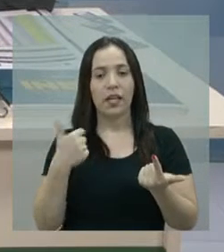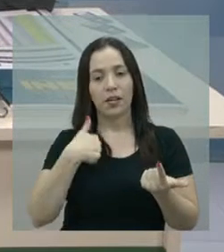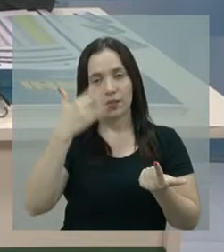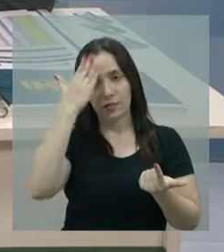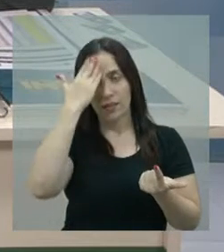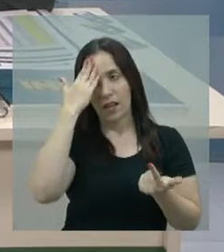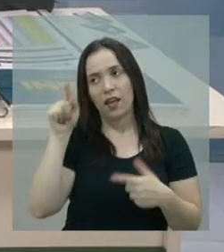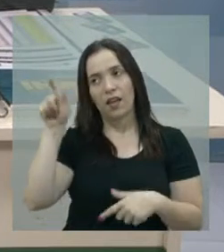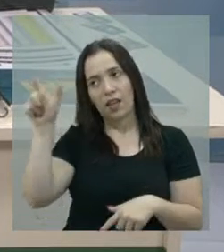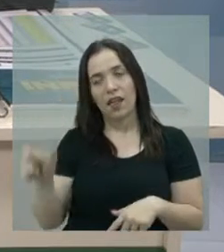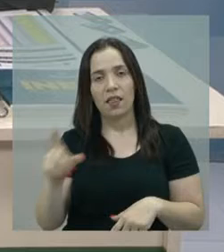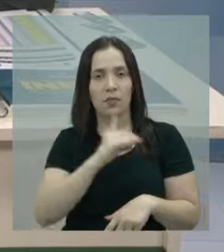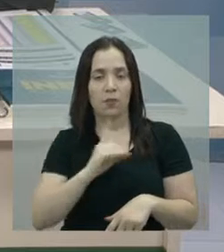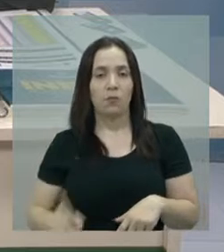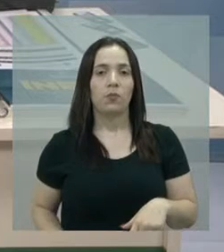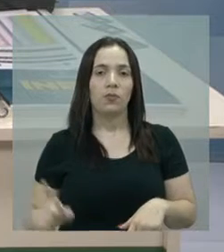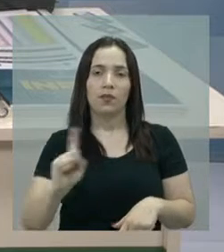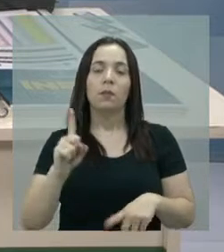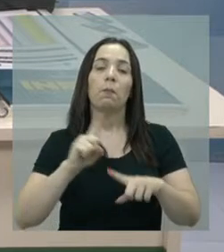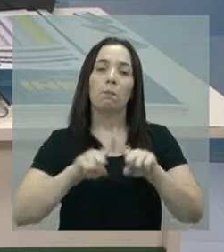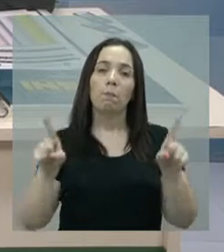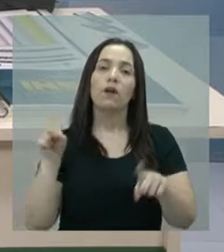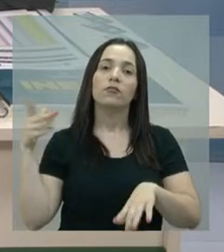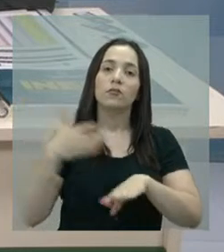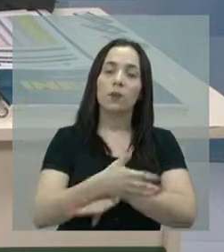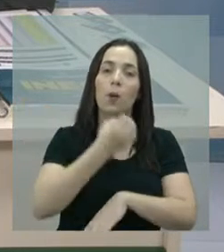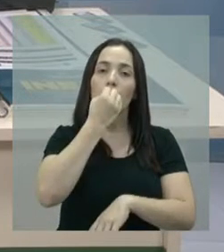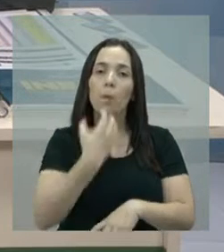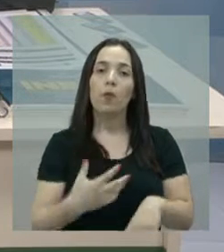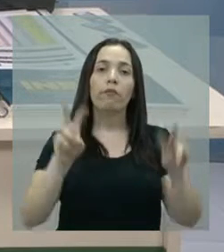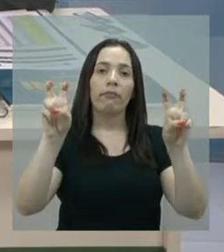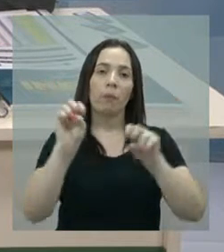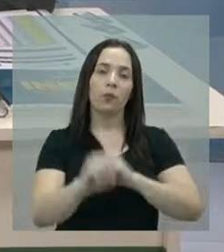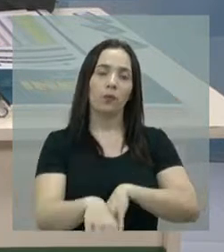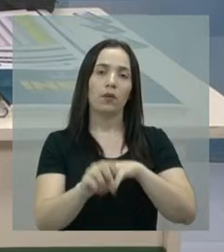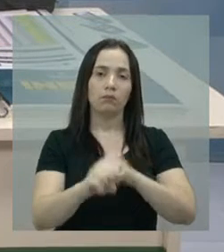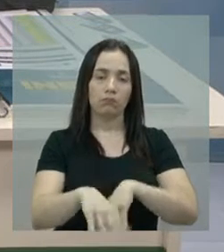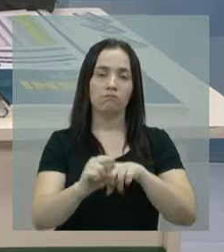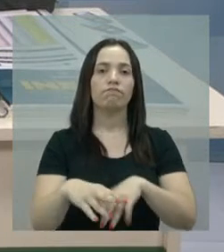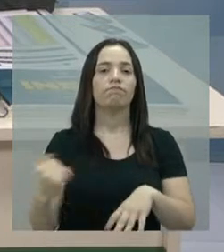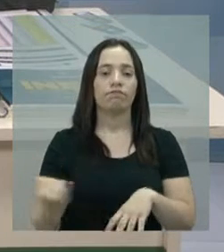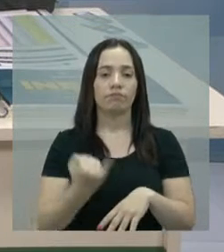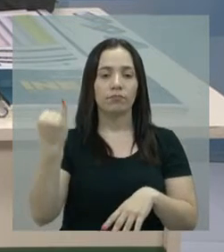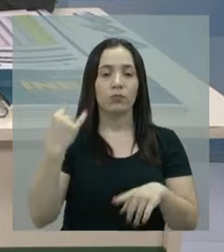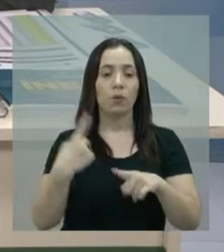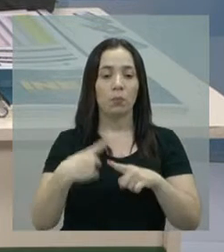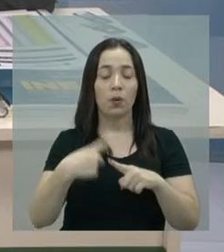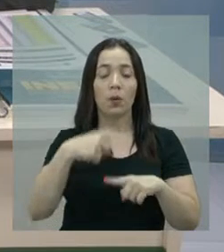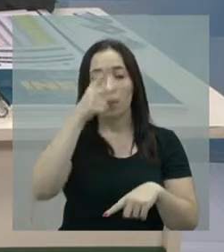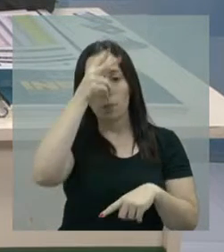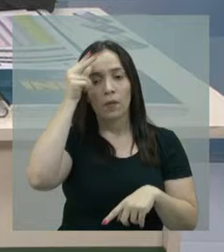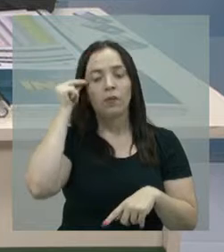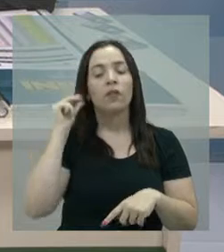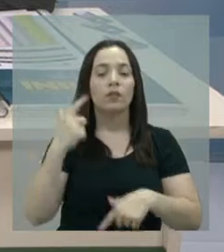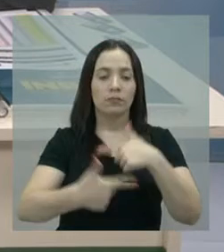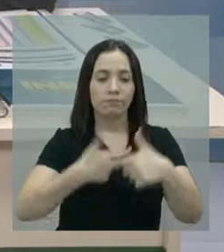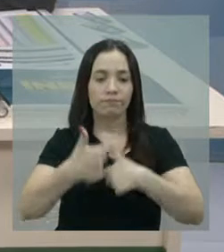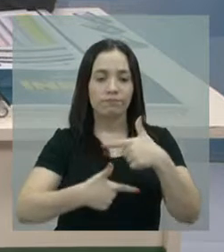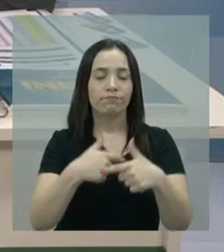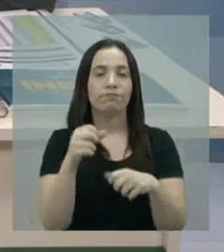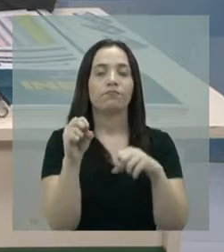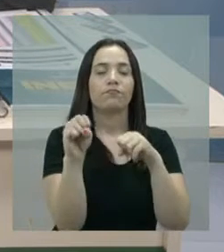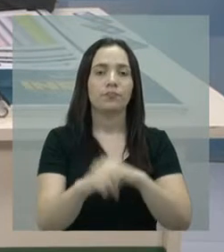deputado, mas eu trouxe aqui para falar sobre a educação. E você está trazendo uma coisa para mim importante, porque o trabalho desses prefeitos, a